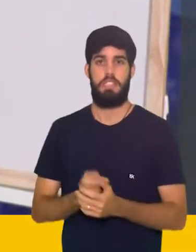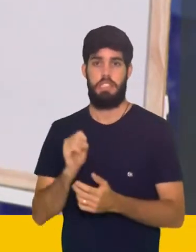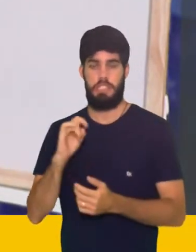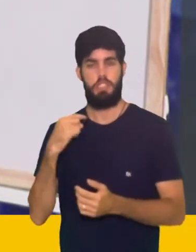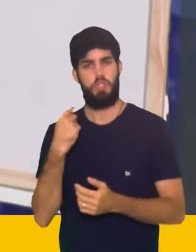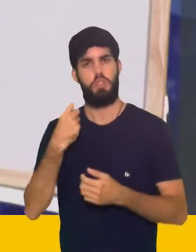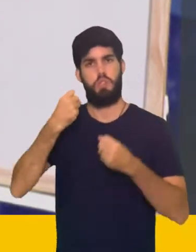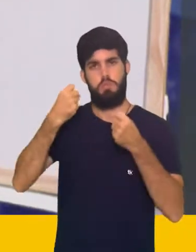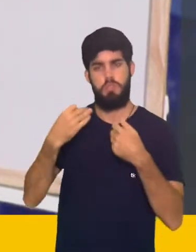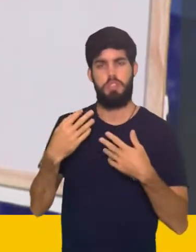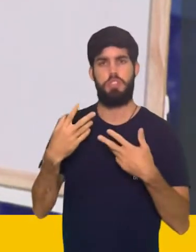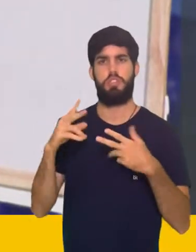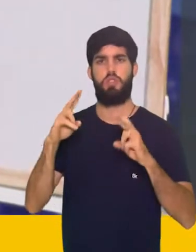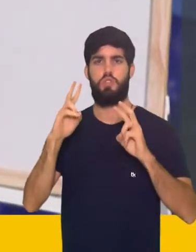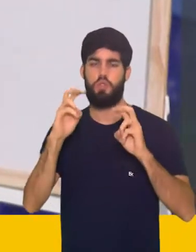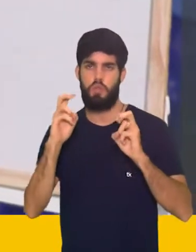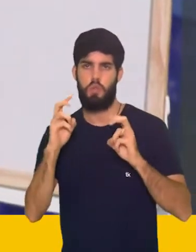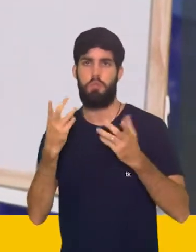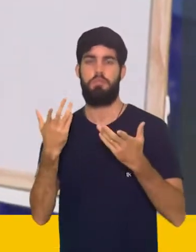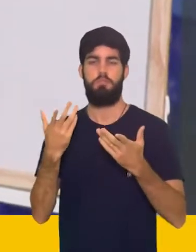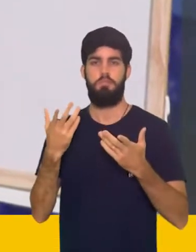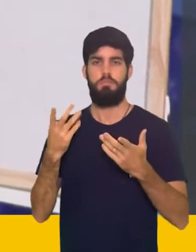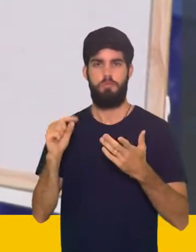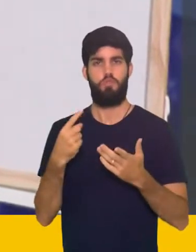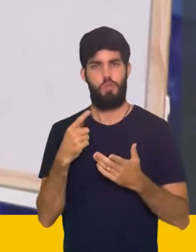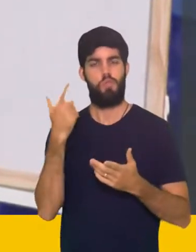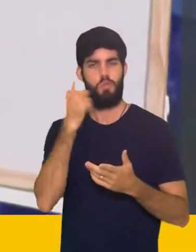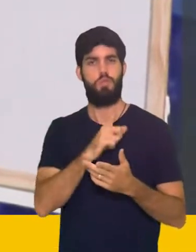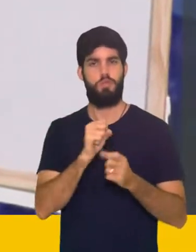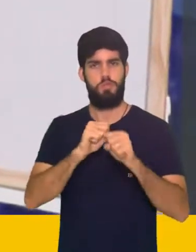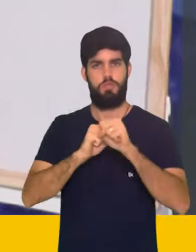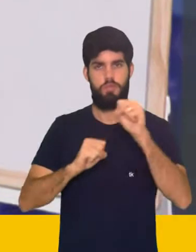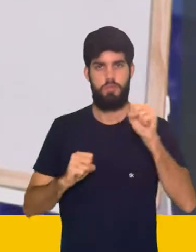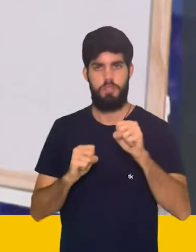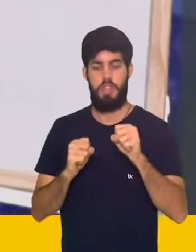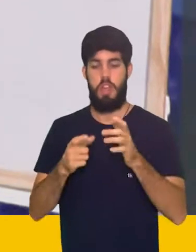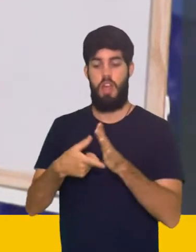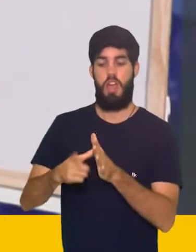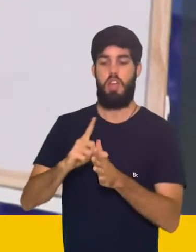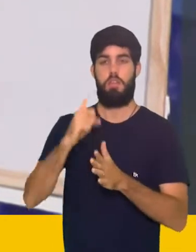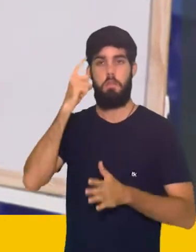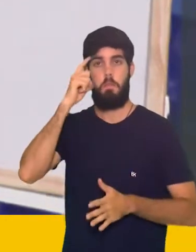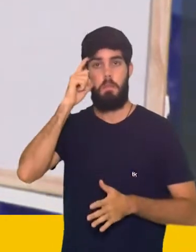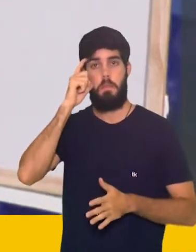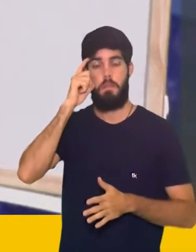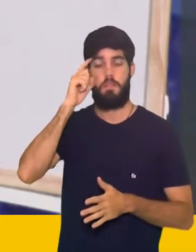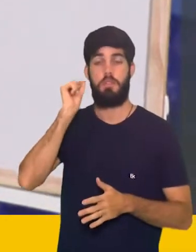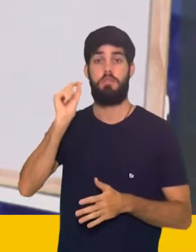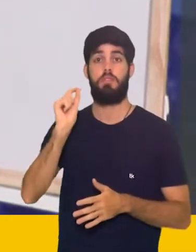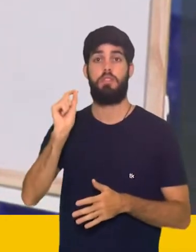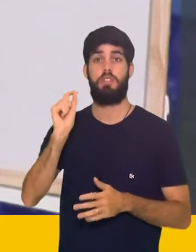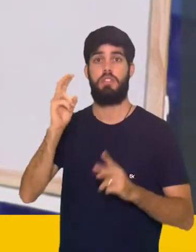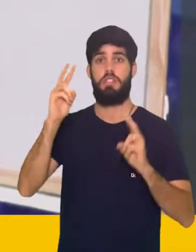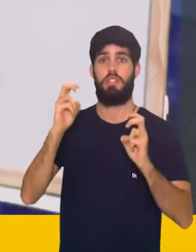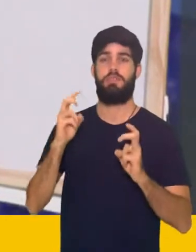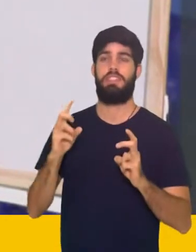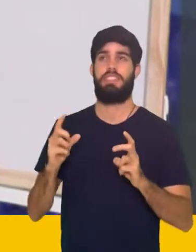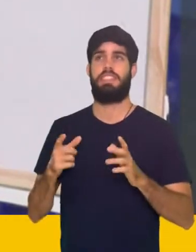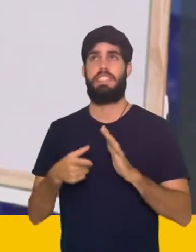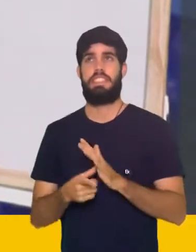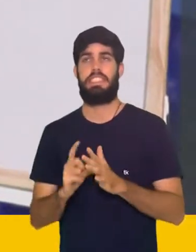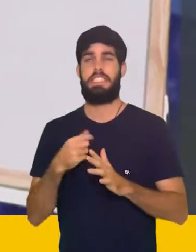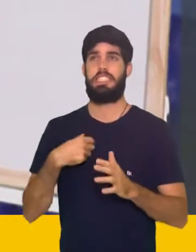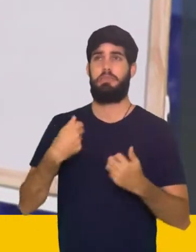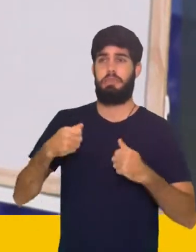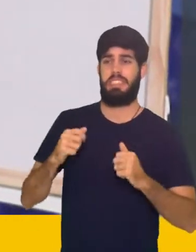resolver. Então, primeiro, antes de pensar em tema, antes de pensar em, ai meu Deus, tem que fazer pauta